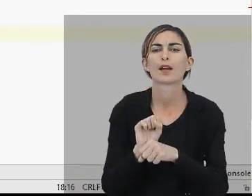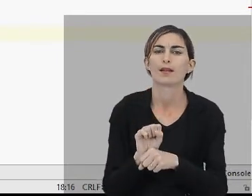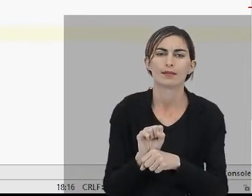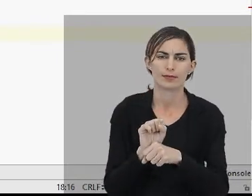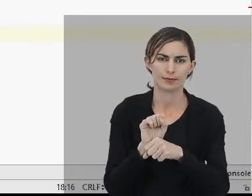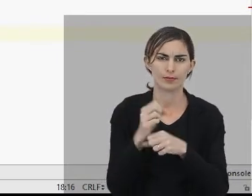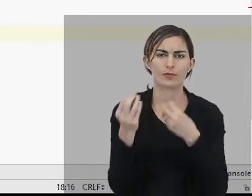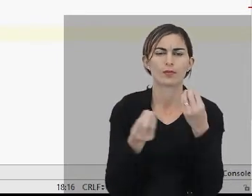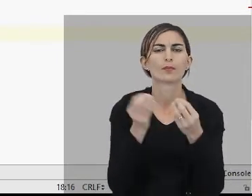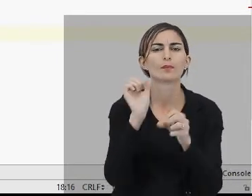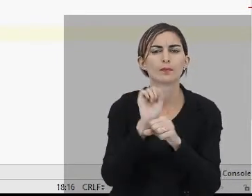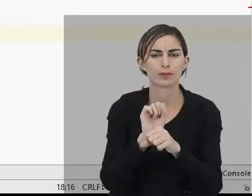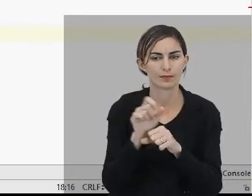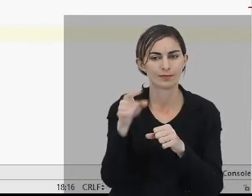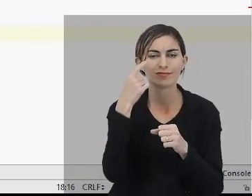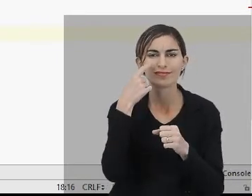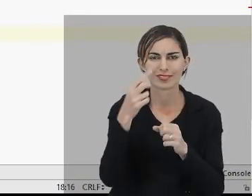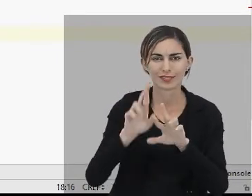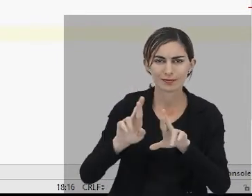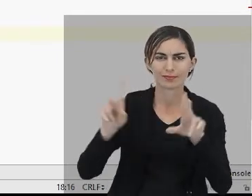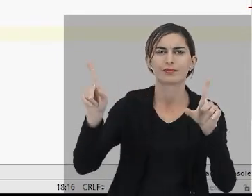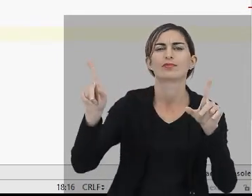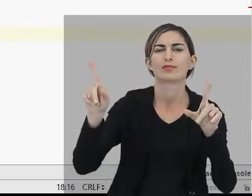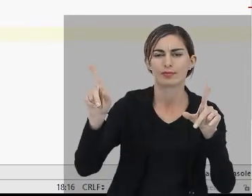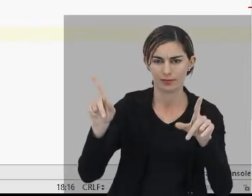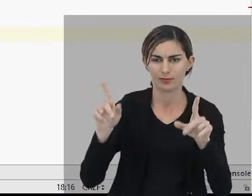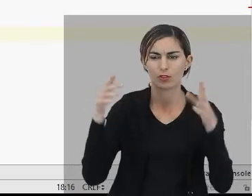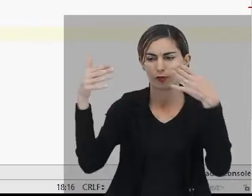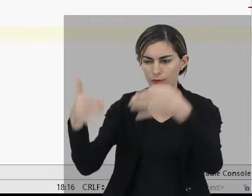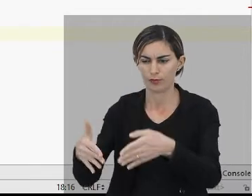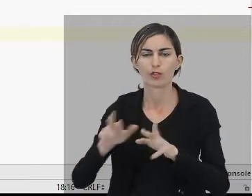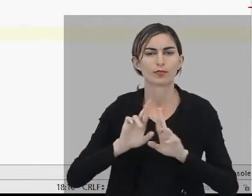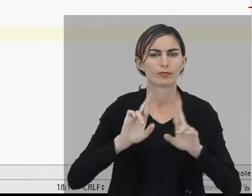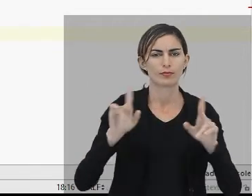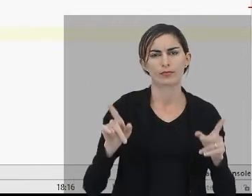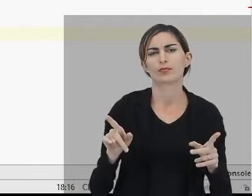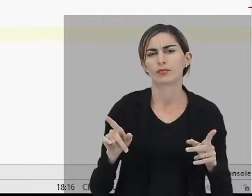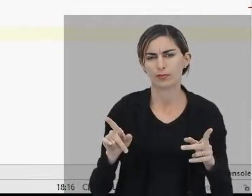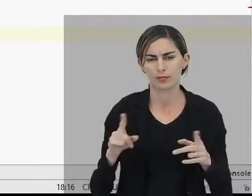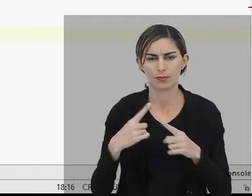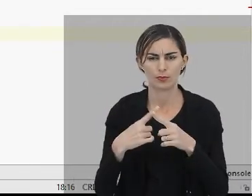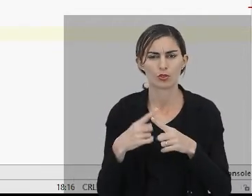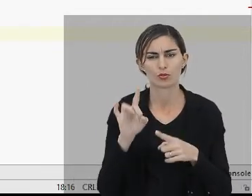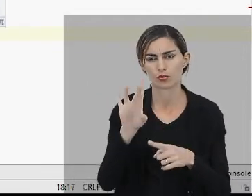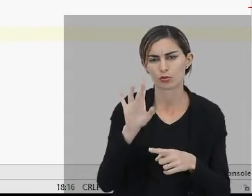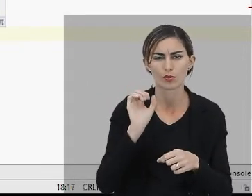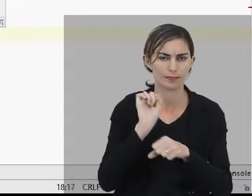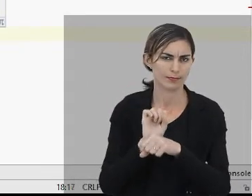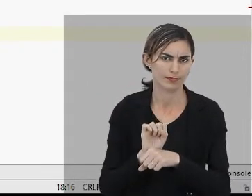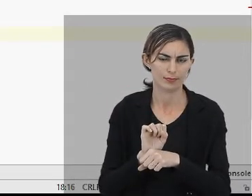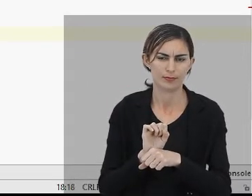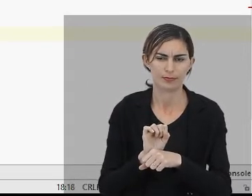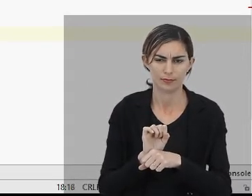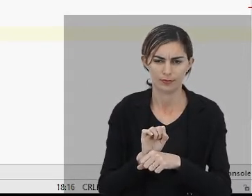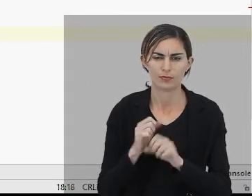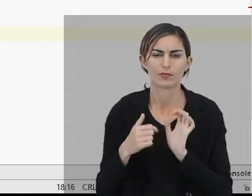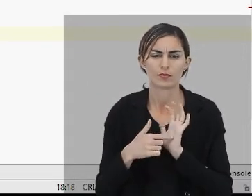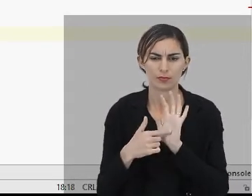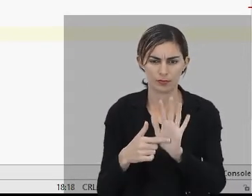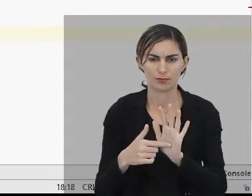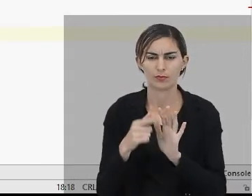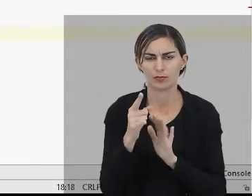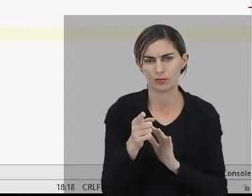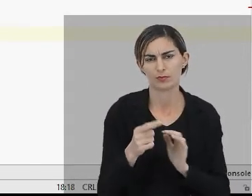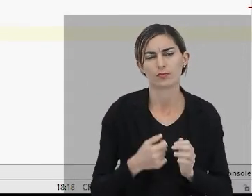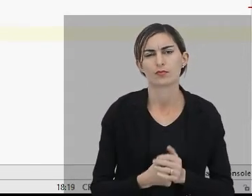parada. Então, observe que ele diferencia-se pelo for, porque nele eu só vou ter uma condição de parada. Então, eu vou dizer